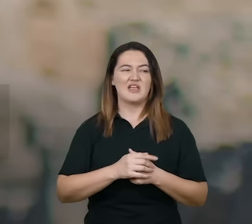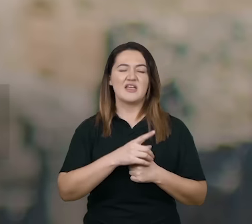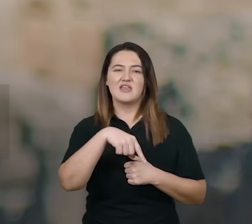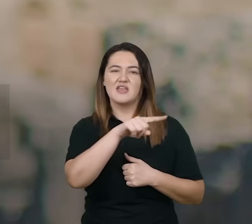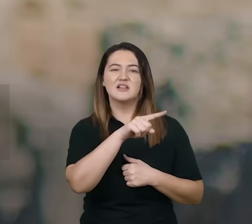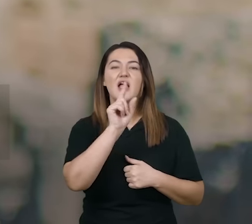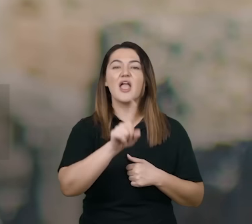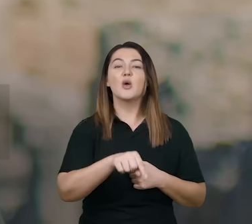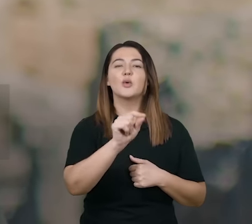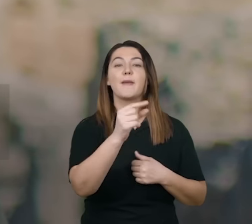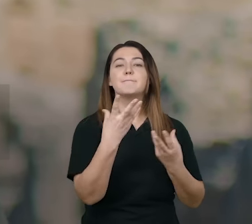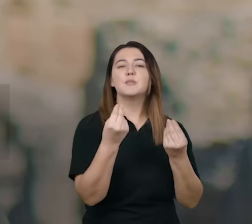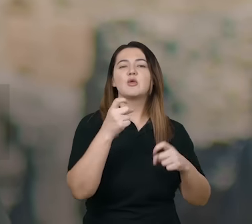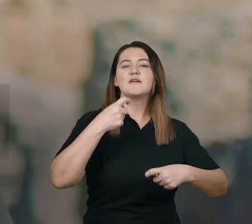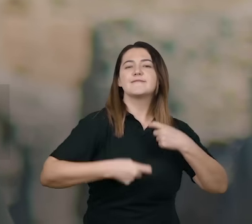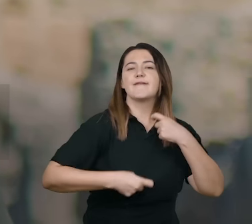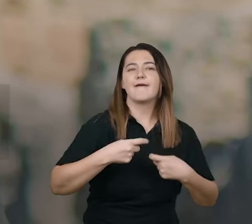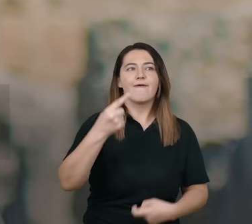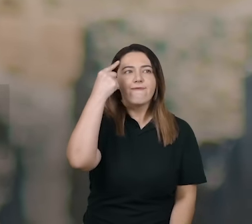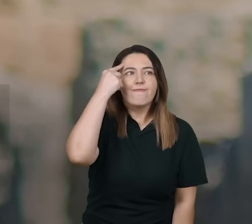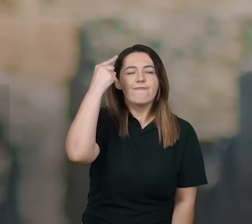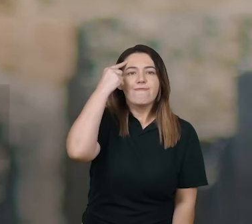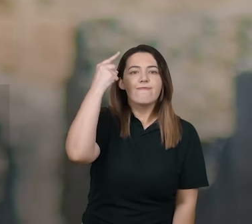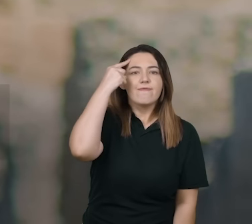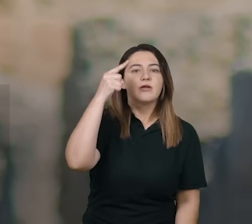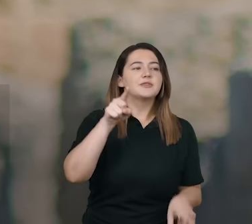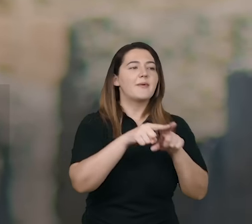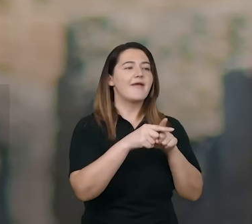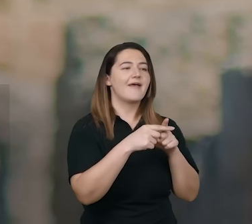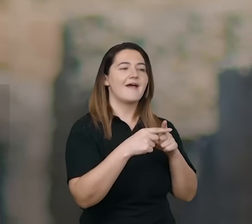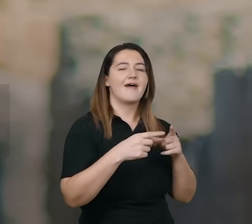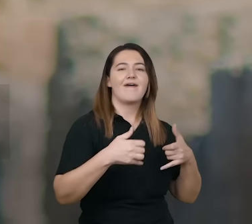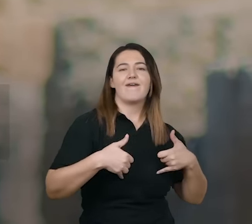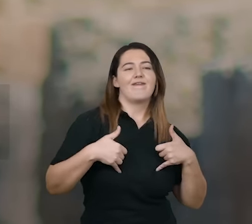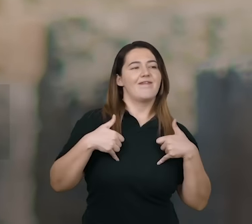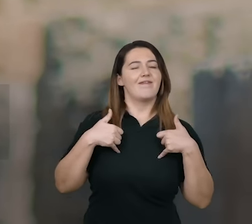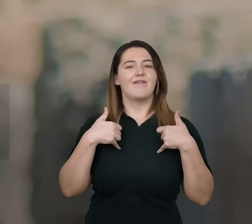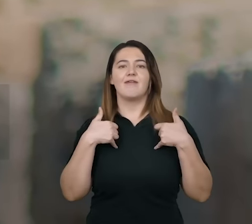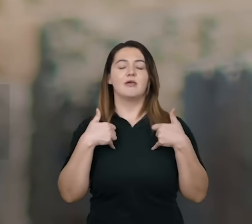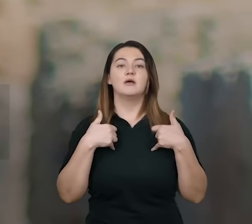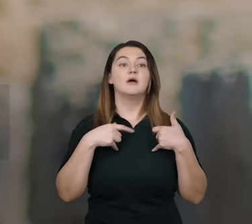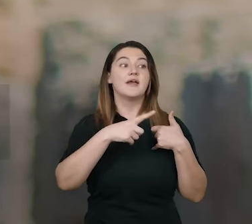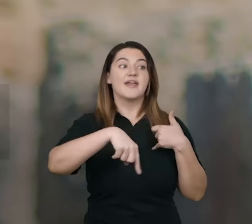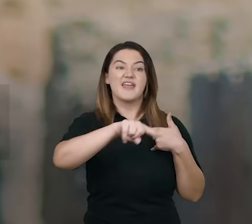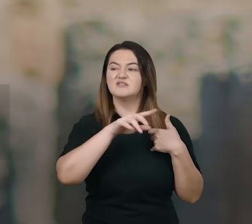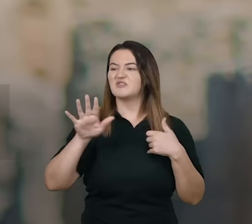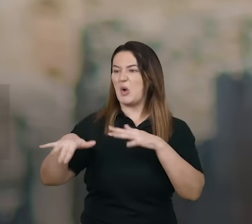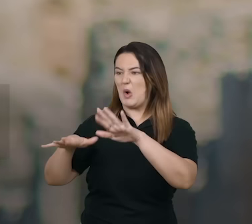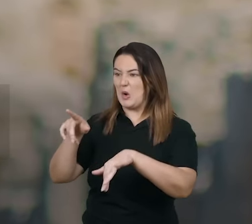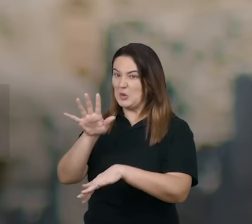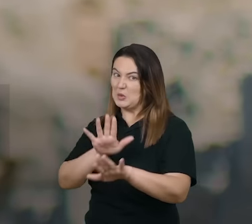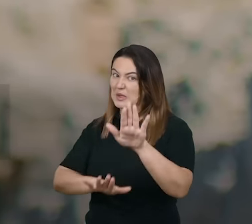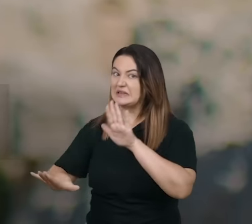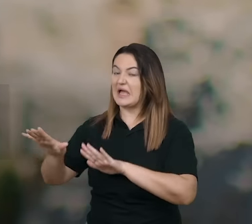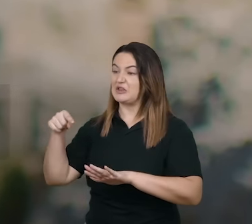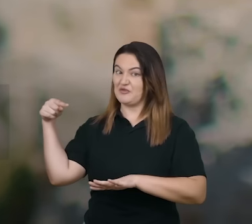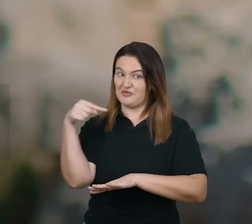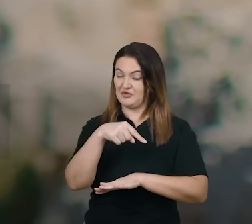sensuais ou promíscuas demais. Eles diziam que estas pessoas estavam